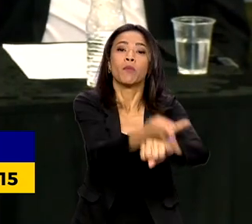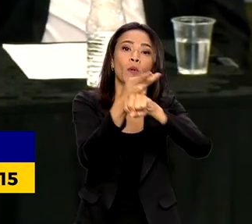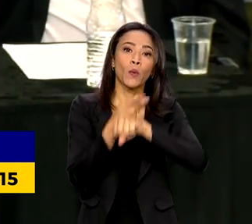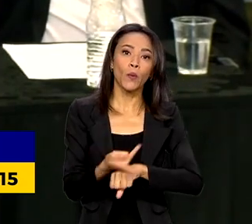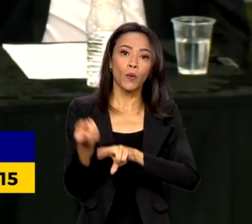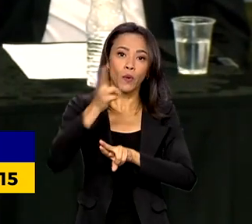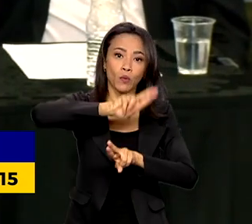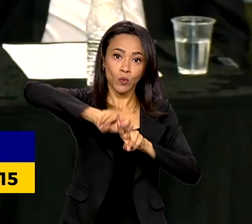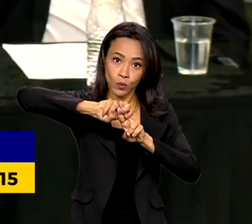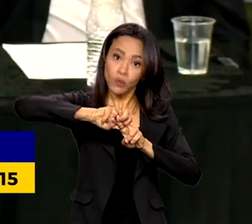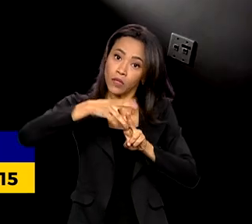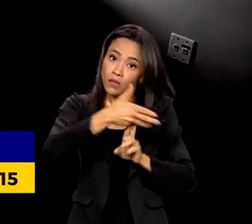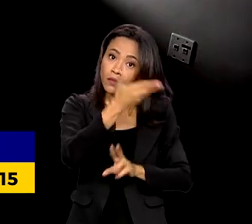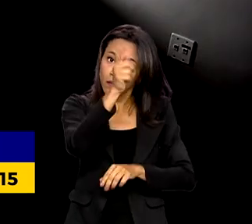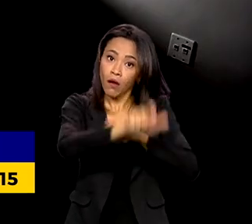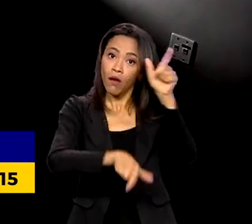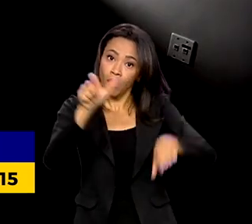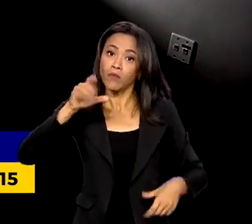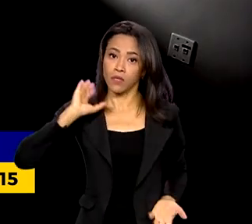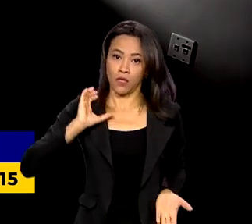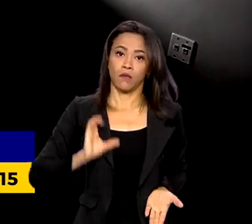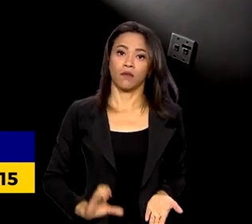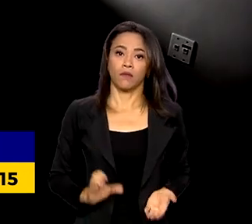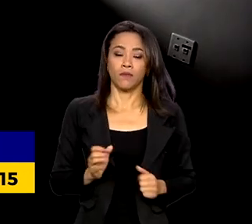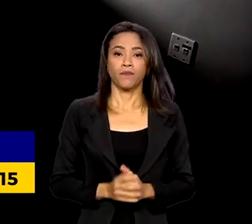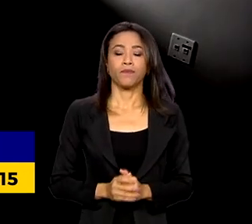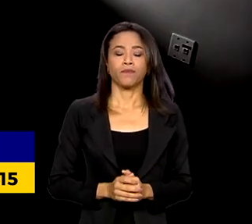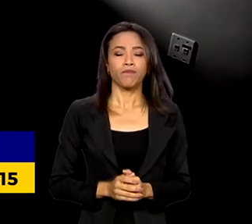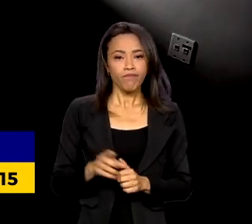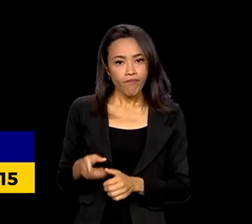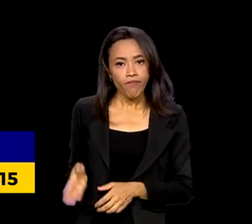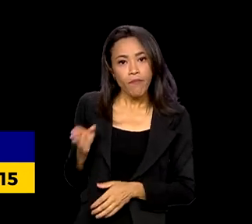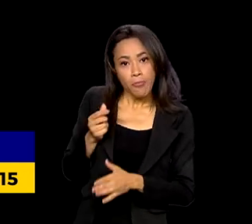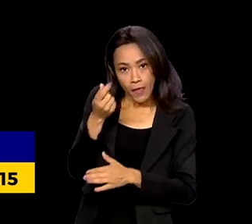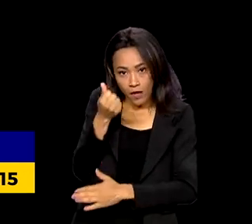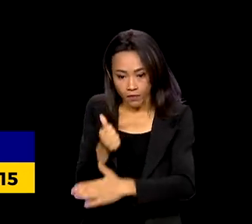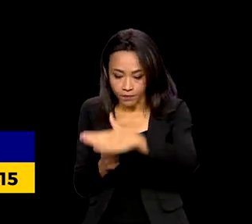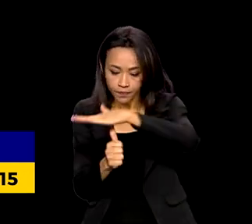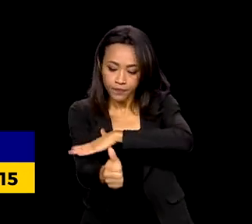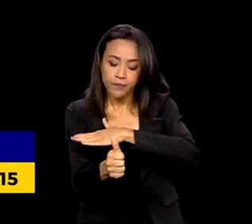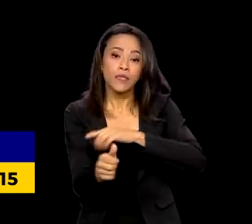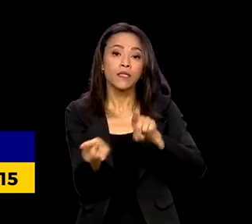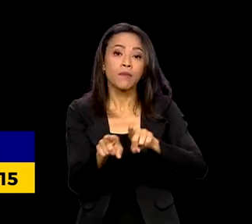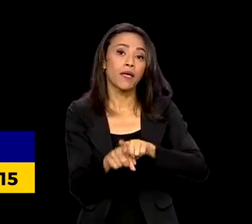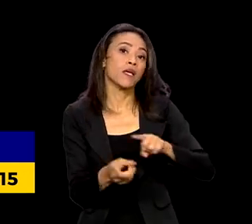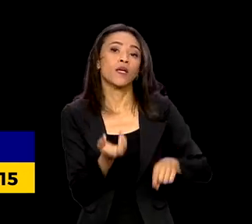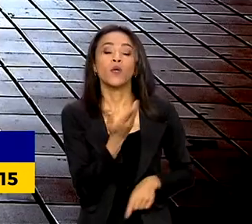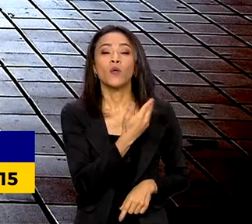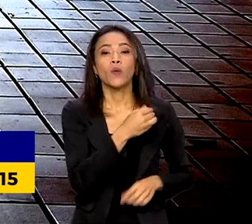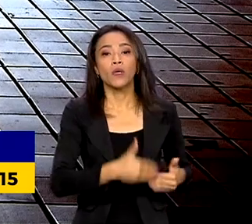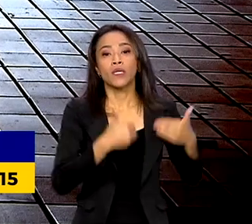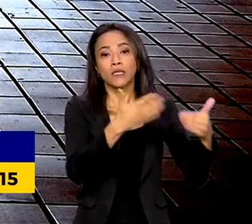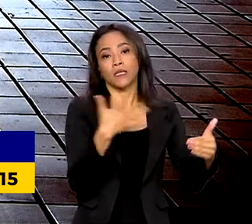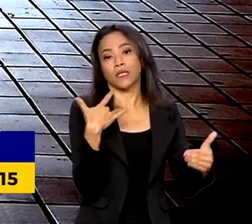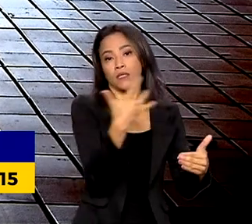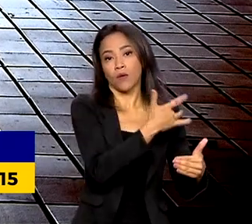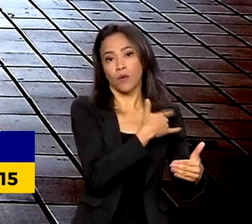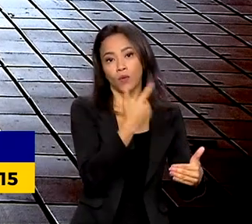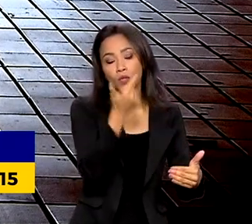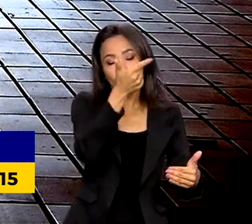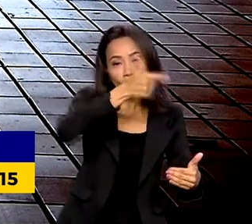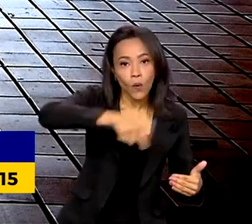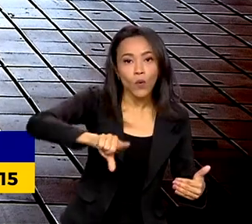cidadãs e como cidadãos além do investimento o Ministério da Saúde também habilitou a criação de novos